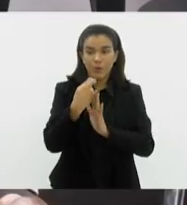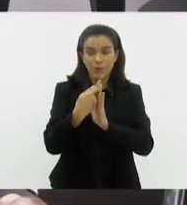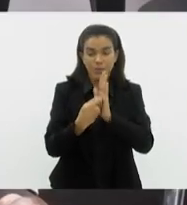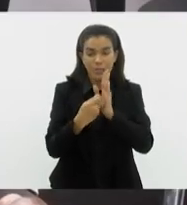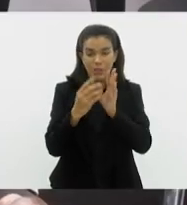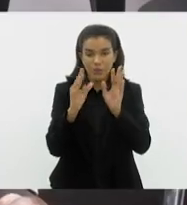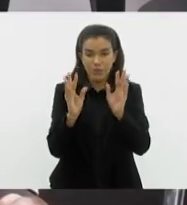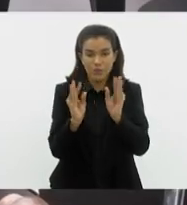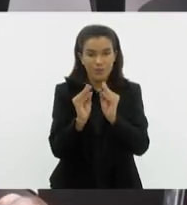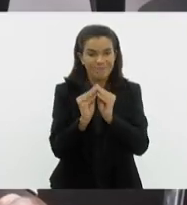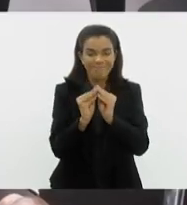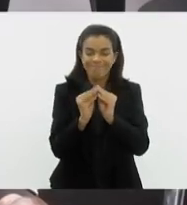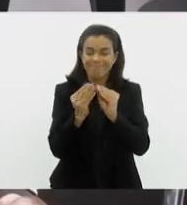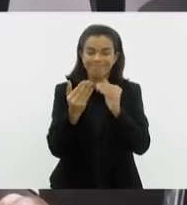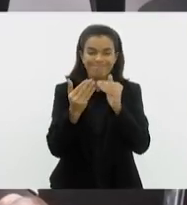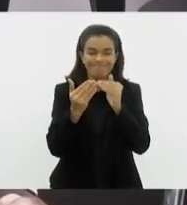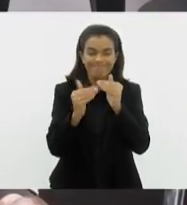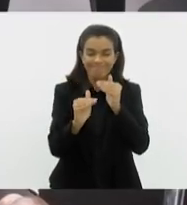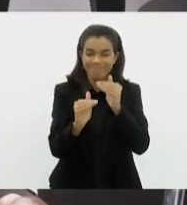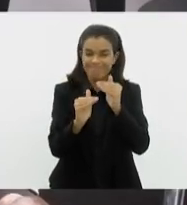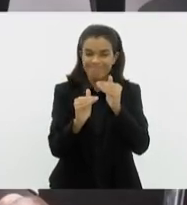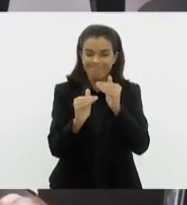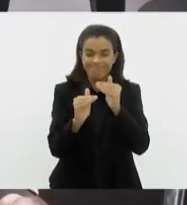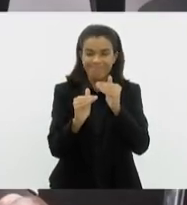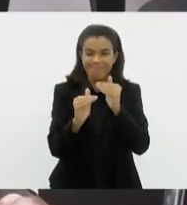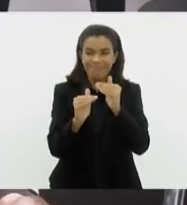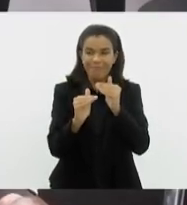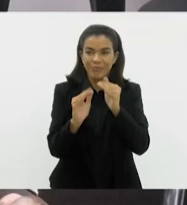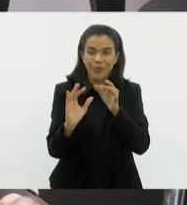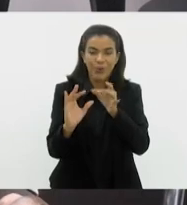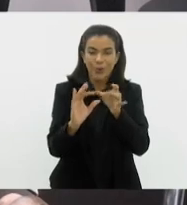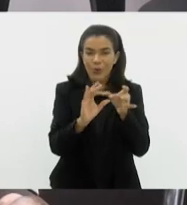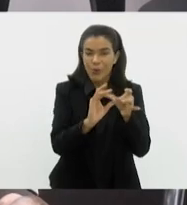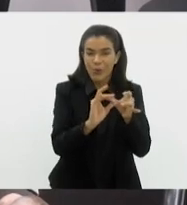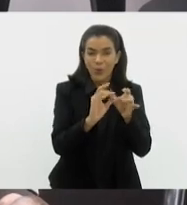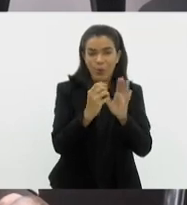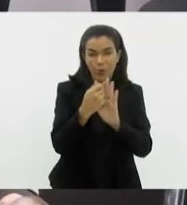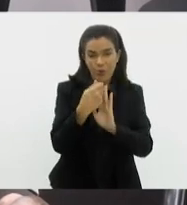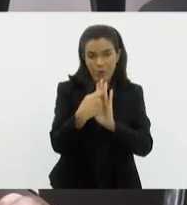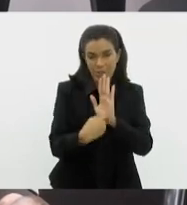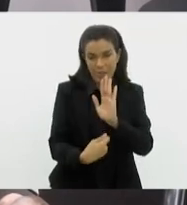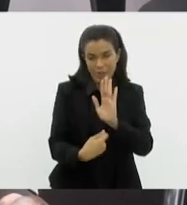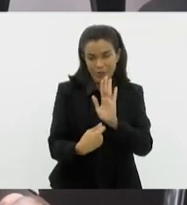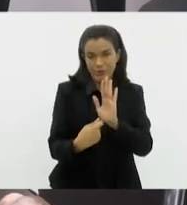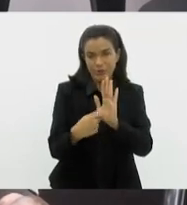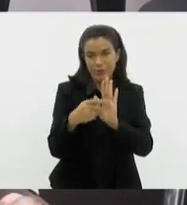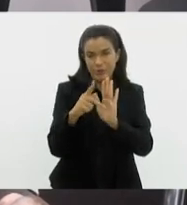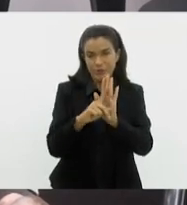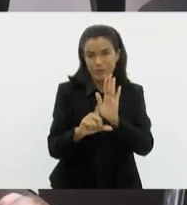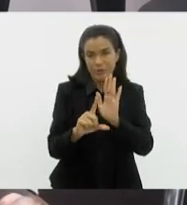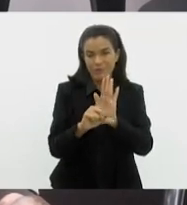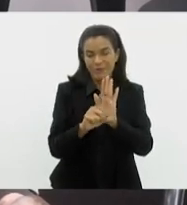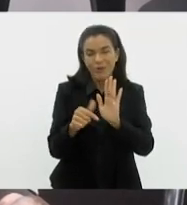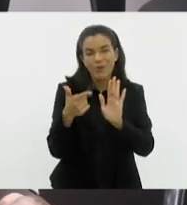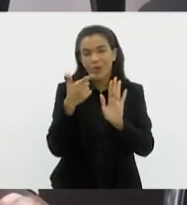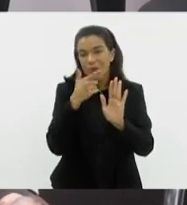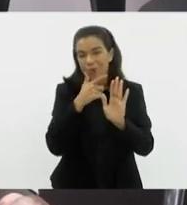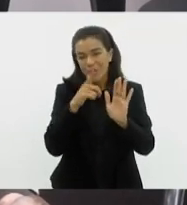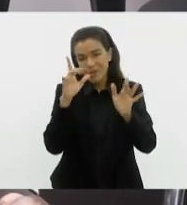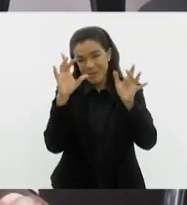não está de acordo com o corpo do projeto. Porque eu não estou associando